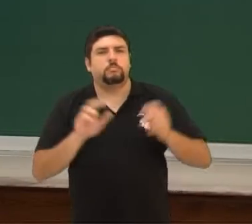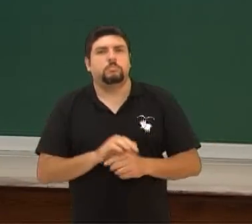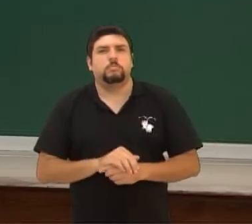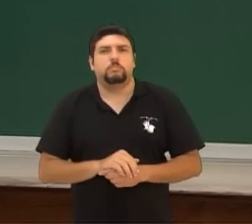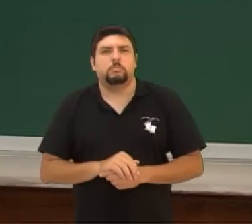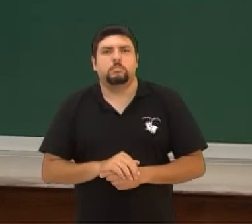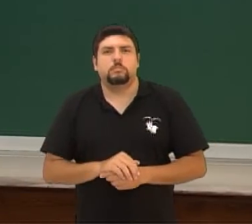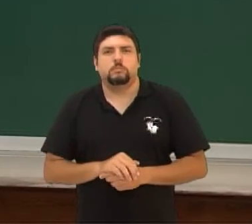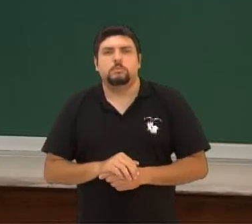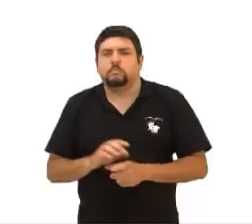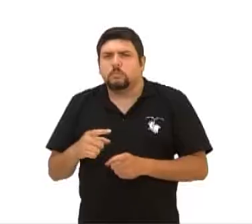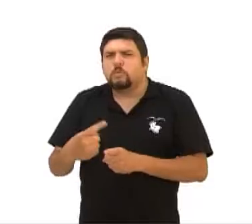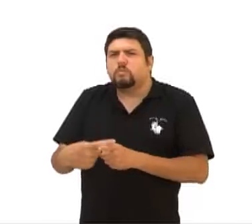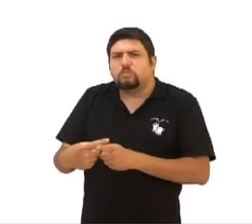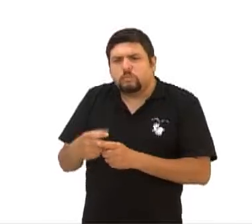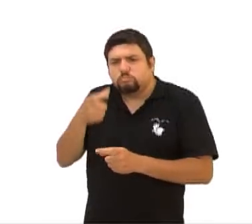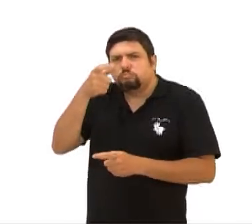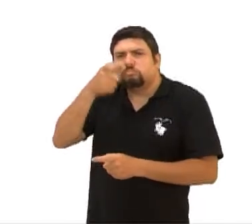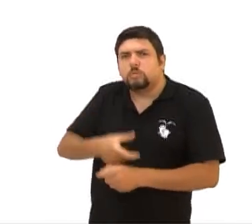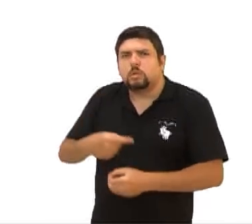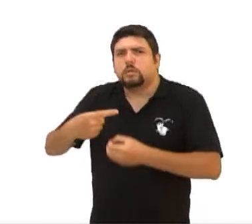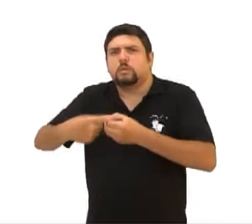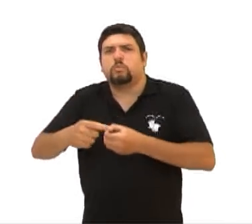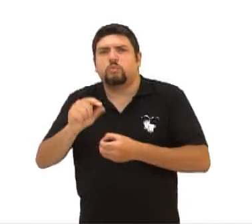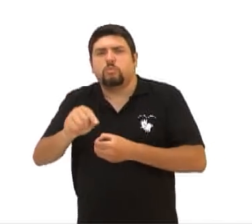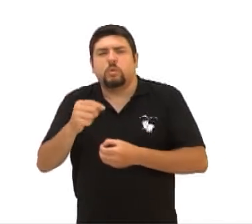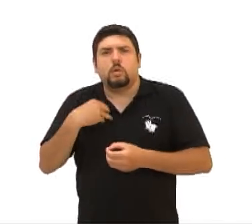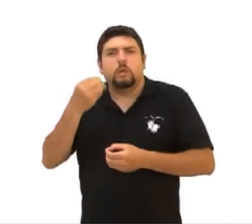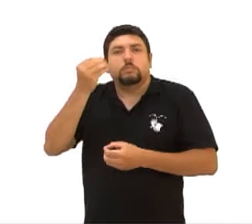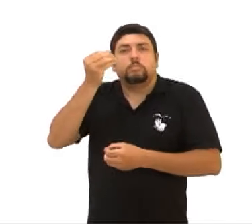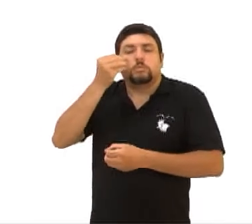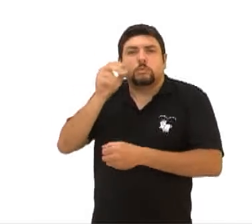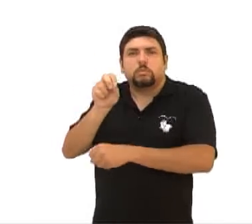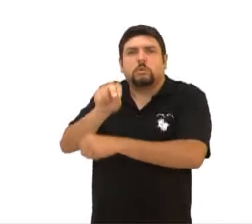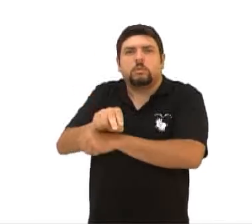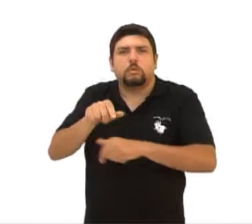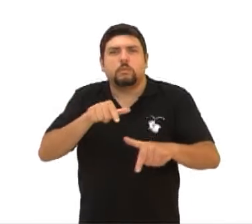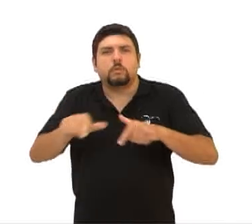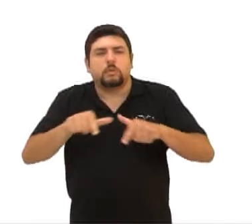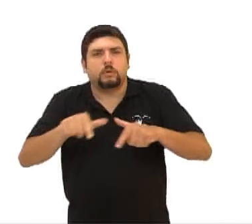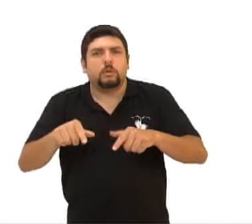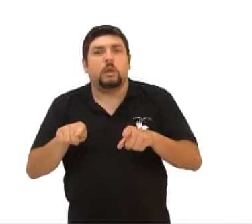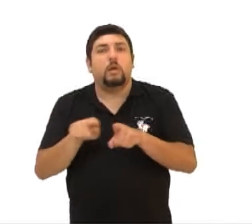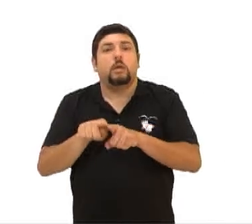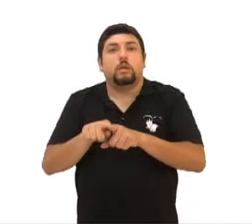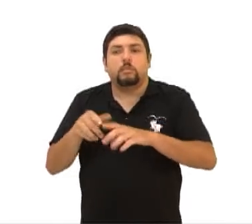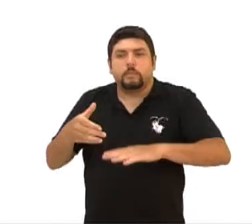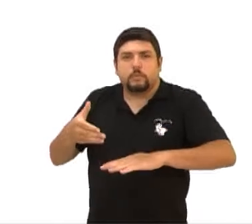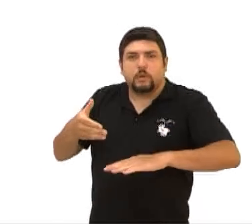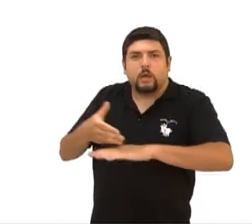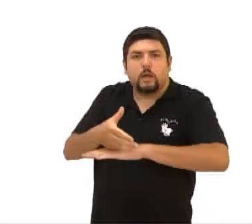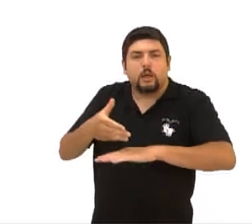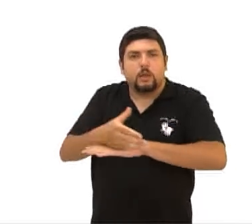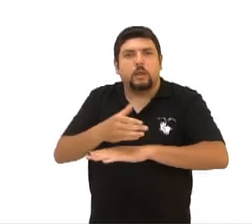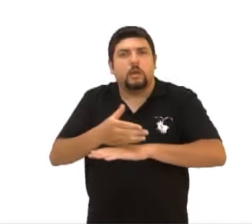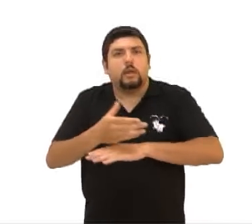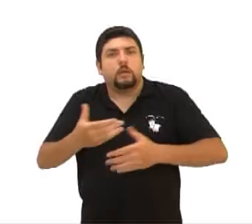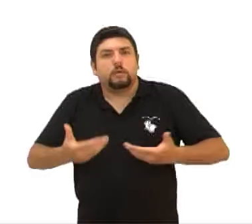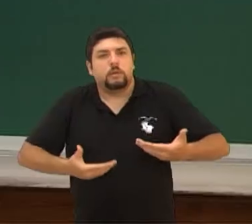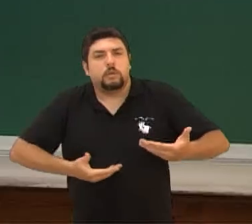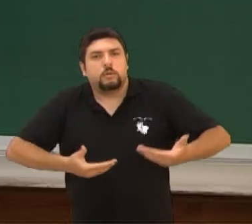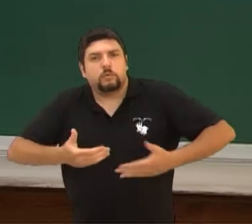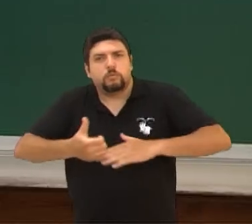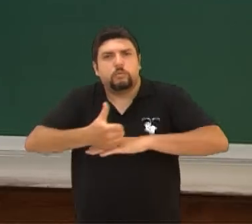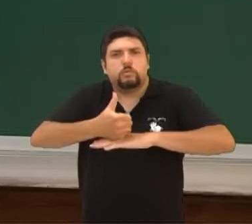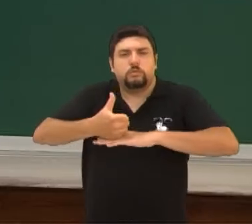De uma maior oferta de empregos e vem também a possibilidade de acesso a serviços de saúde e de educação.